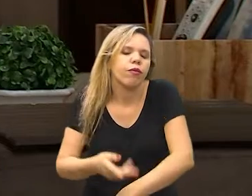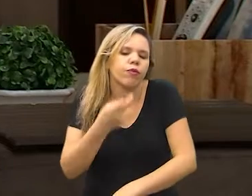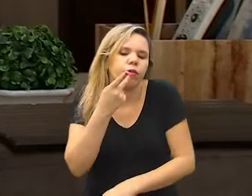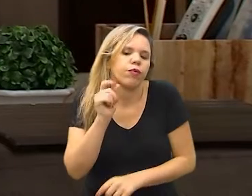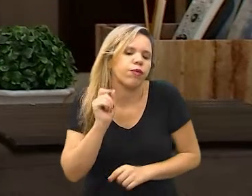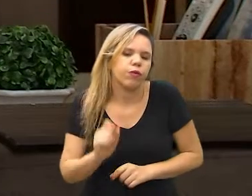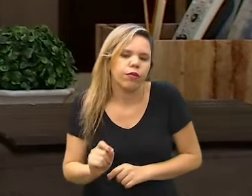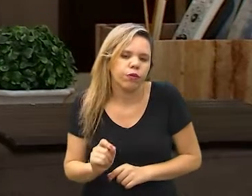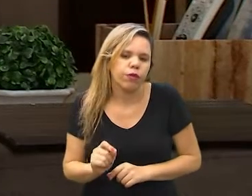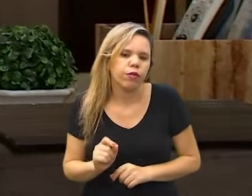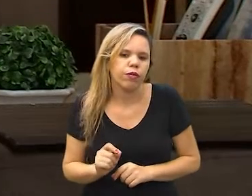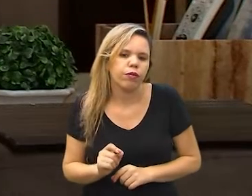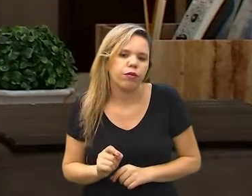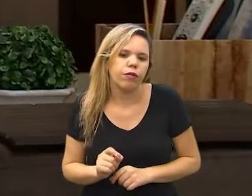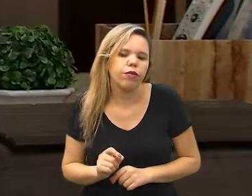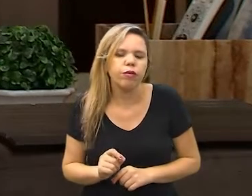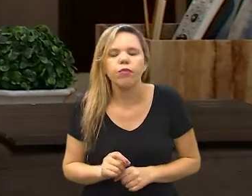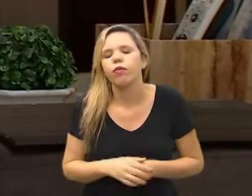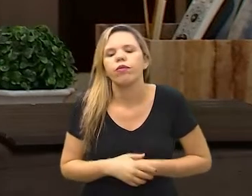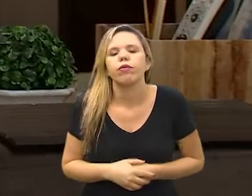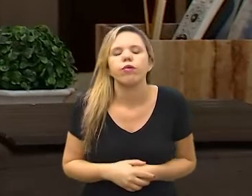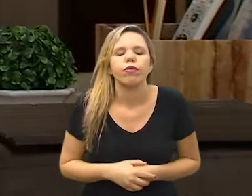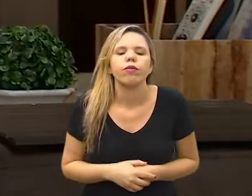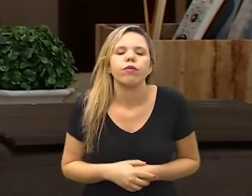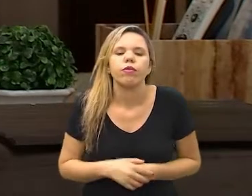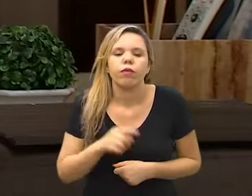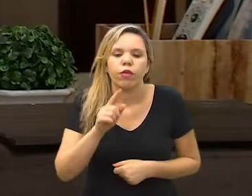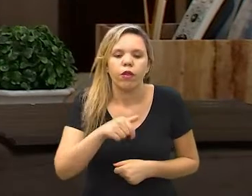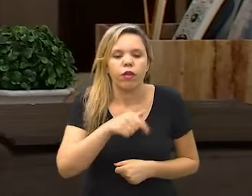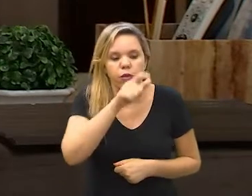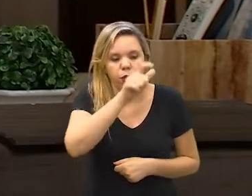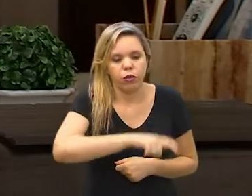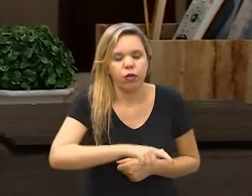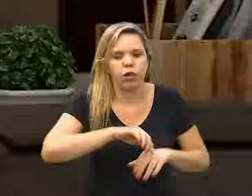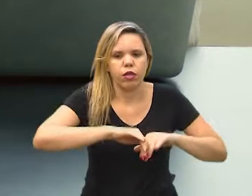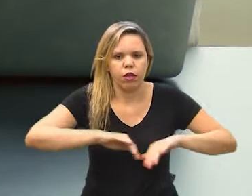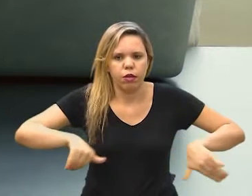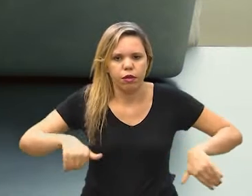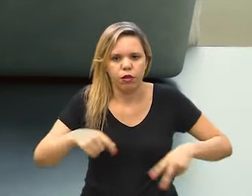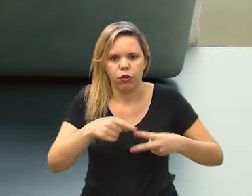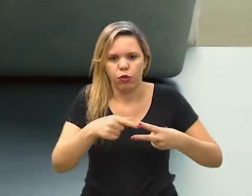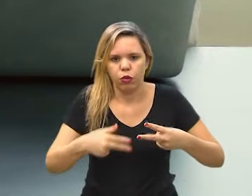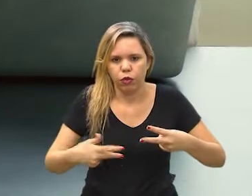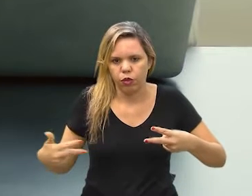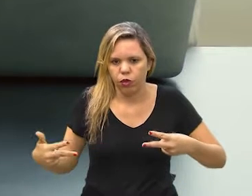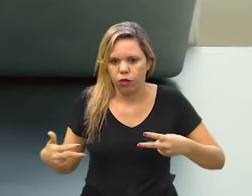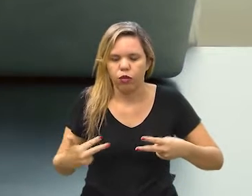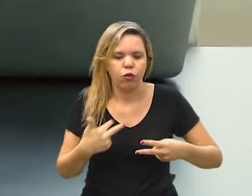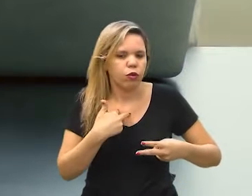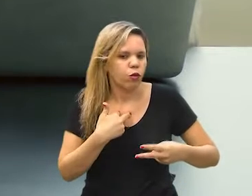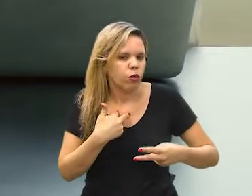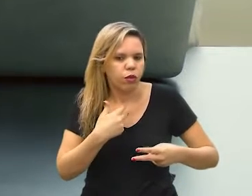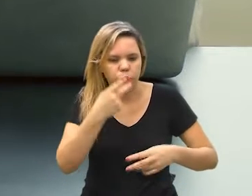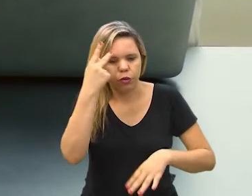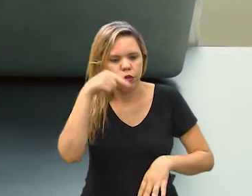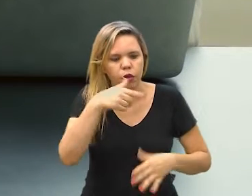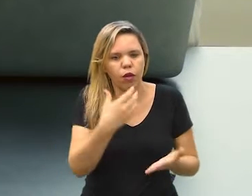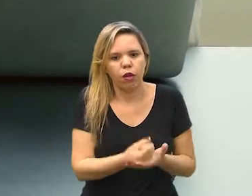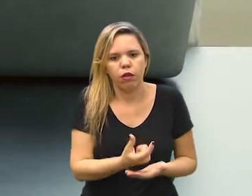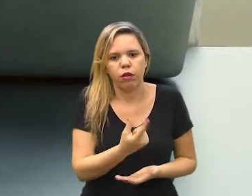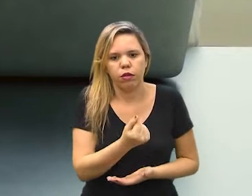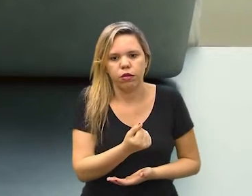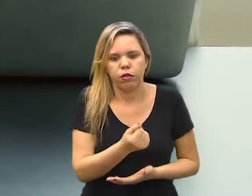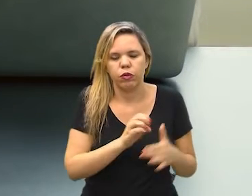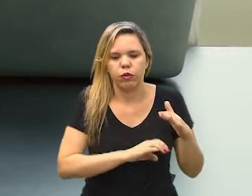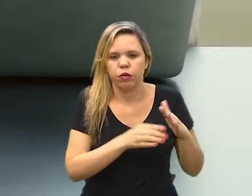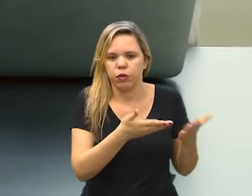dizer é que é impreterível que esse autônomo separe essas duas coisas. Não dá para o autônomo receber um dinheiro